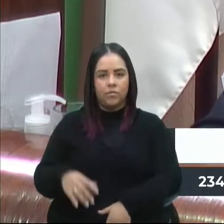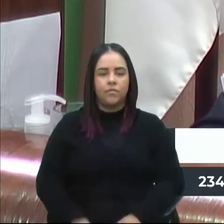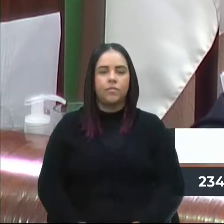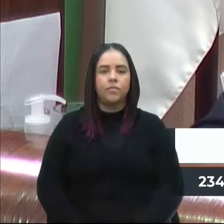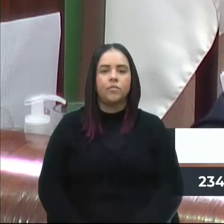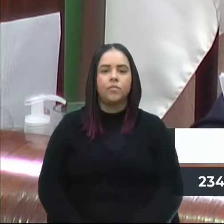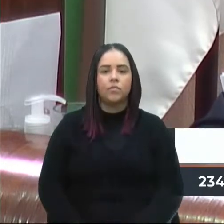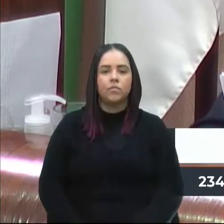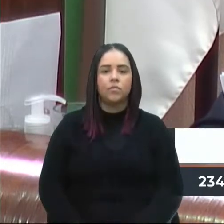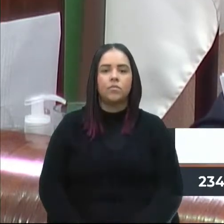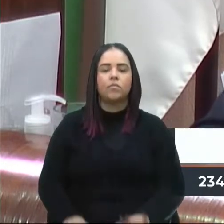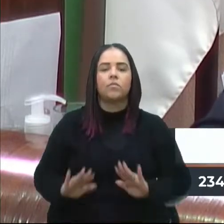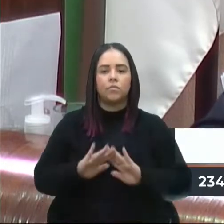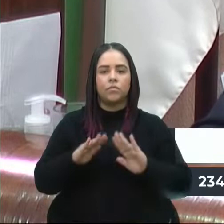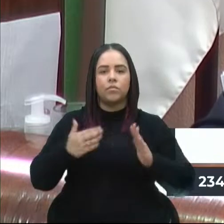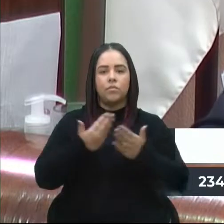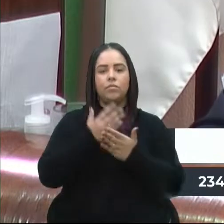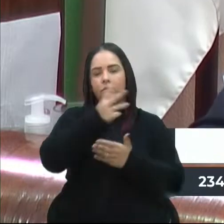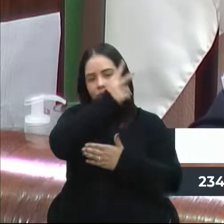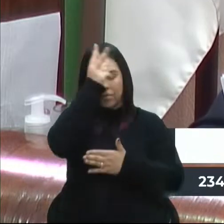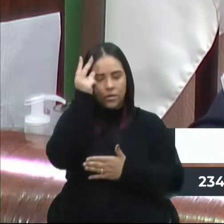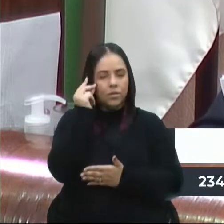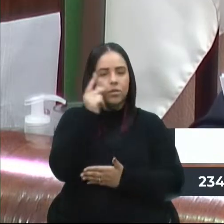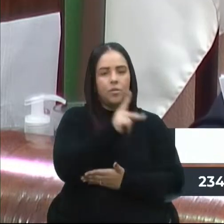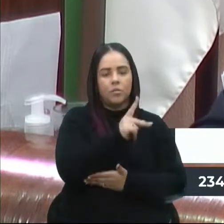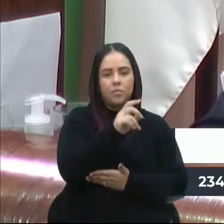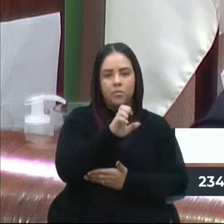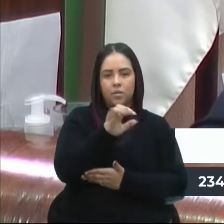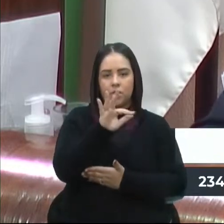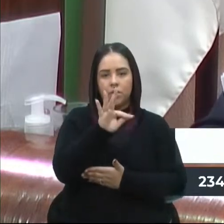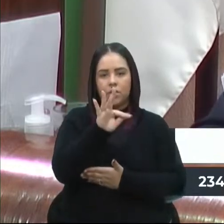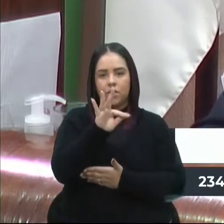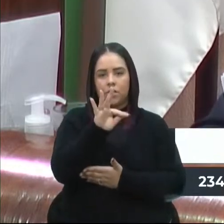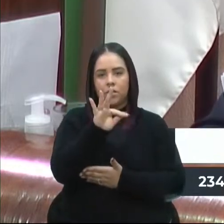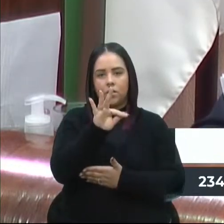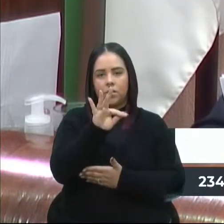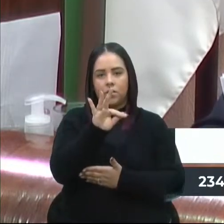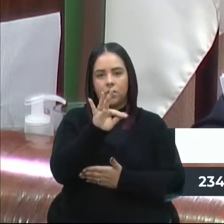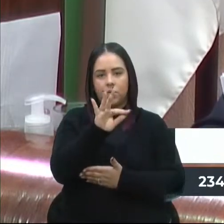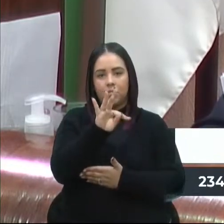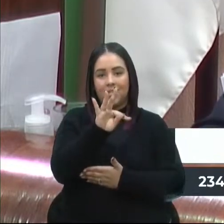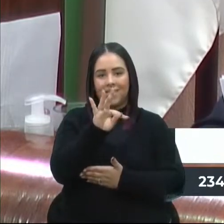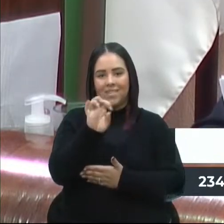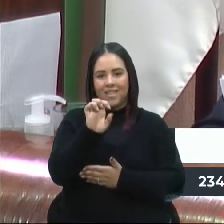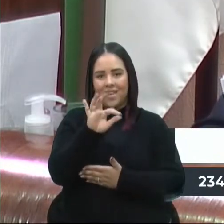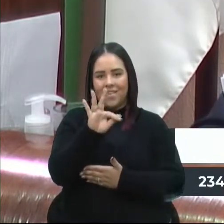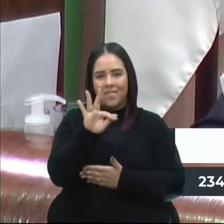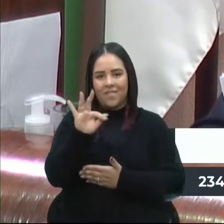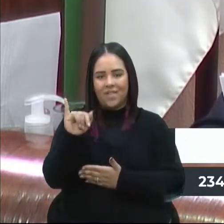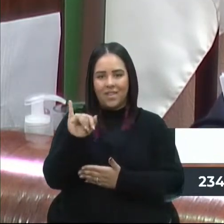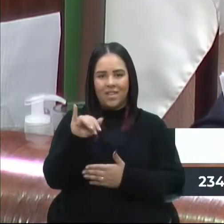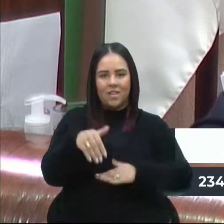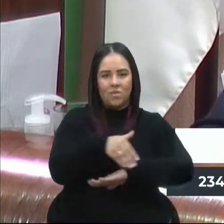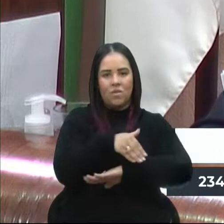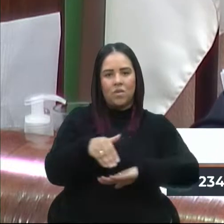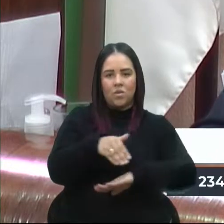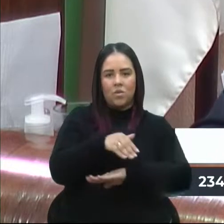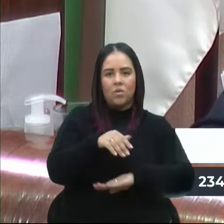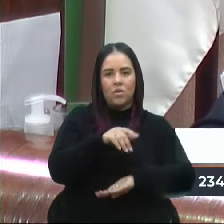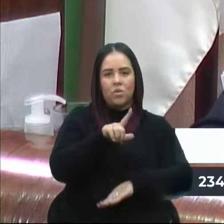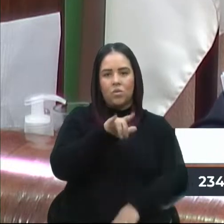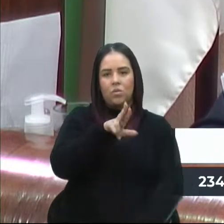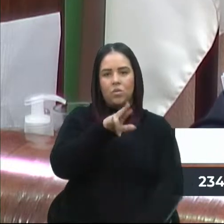a Escola Municipal de Ensino Fundamental Alfredo Belisário ptf está localizado na Rua Luiz da lauba